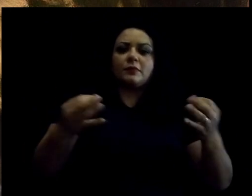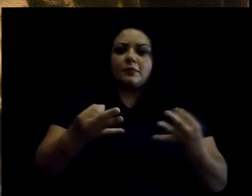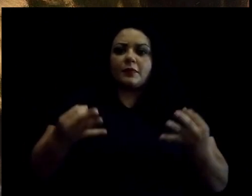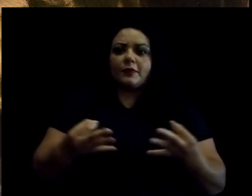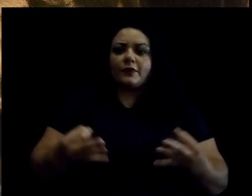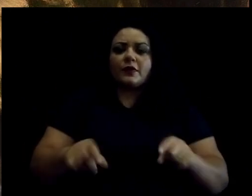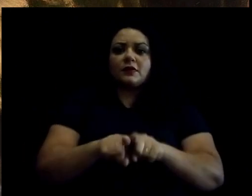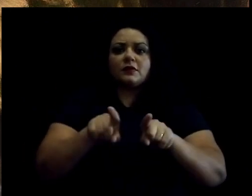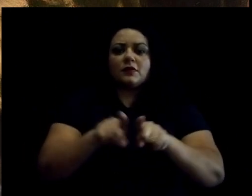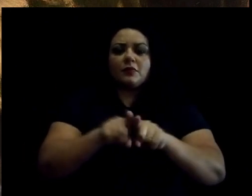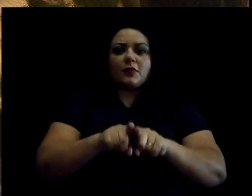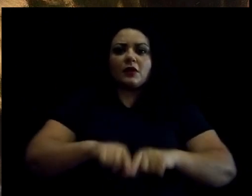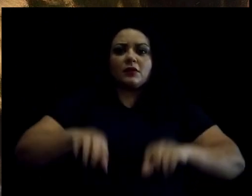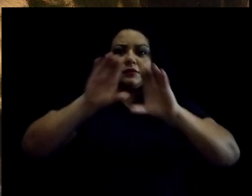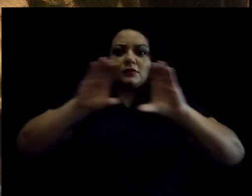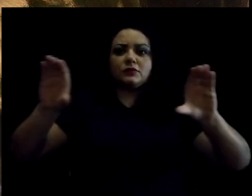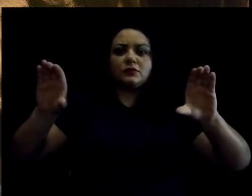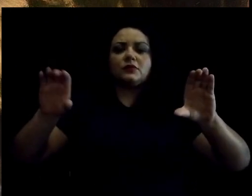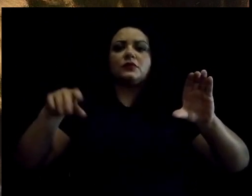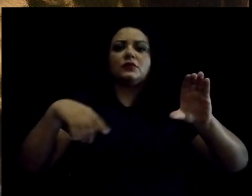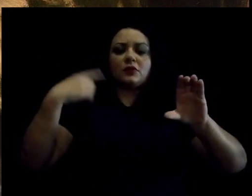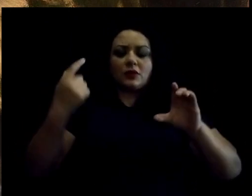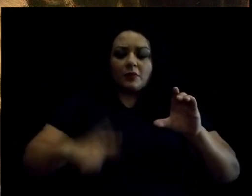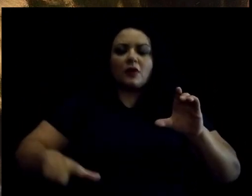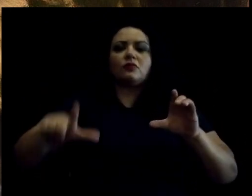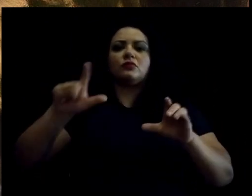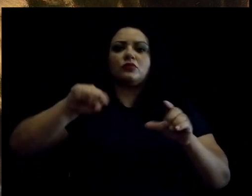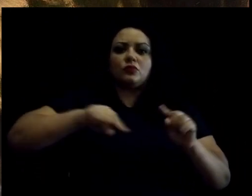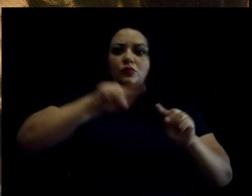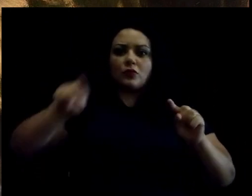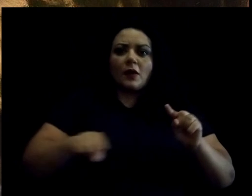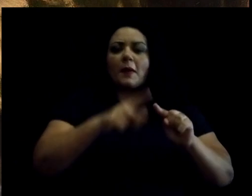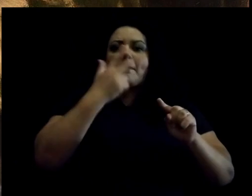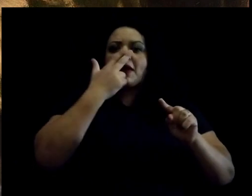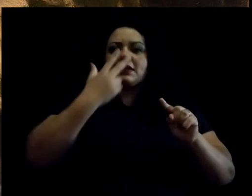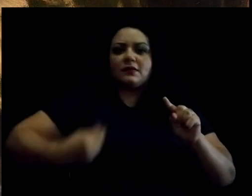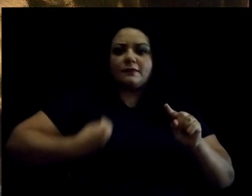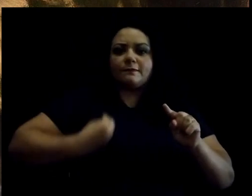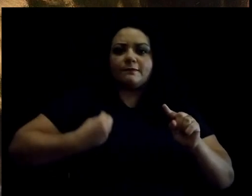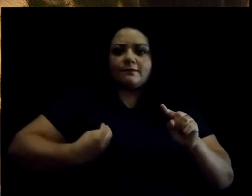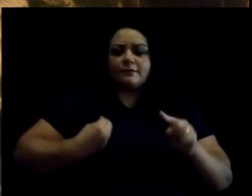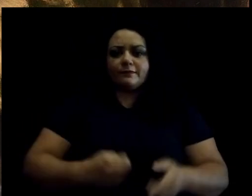de perfeição e divindade, movimento cíclico e repetitivo, como a própria vida.